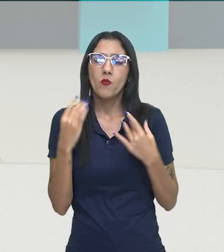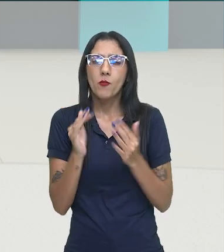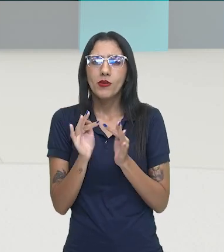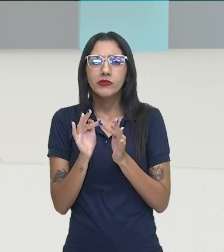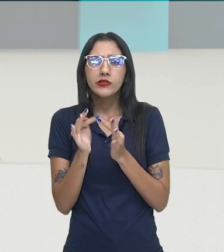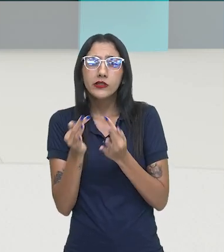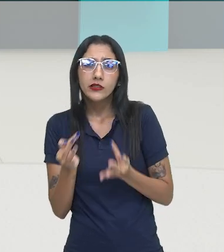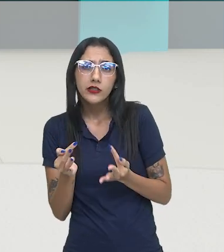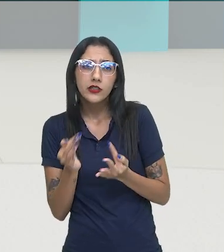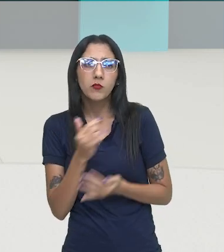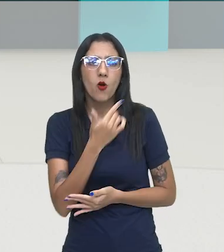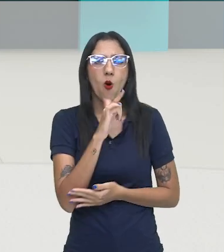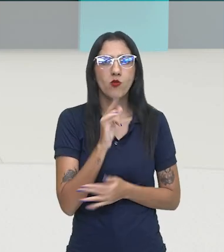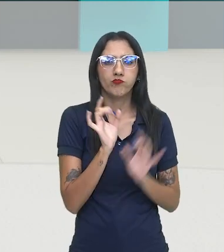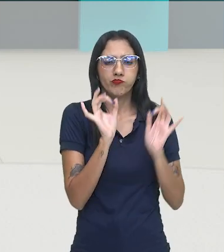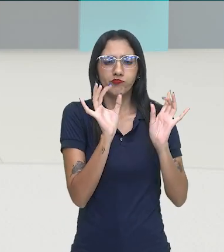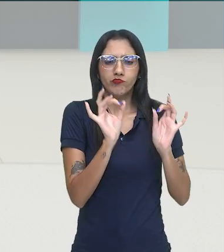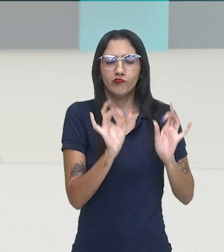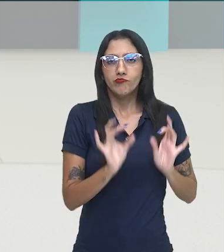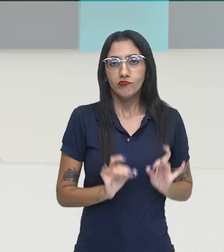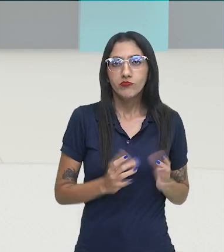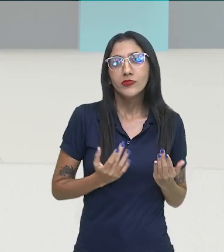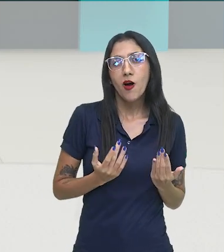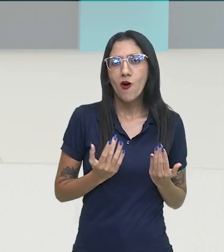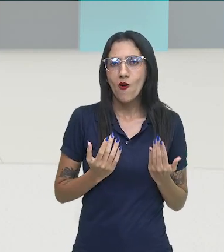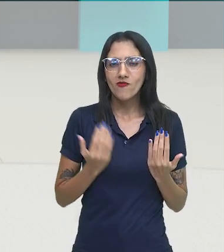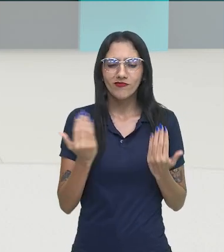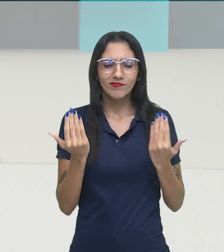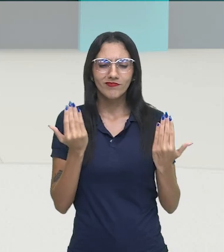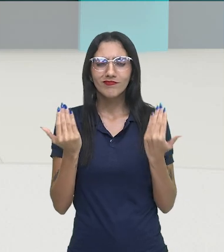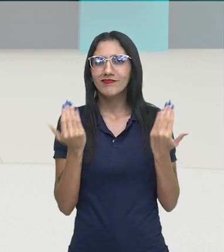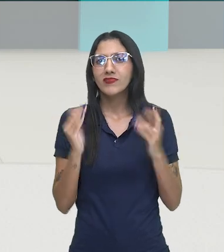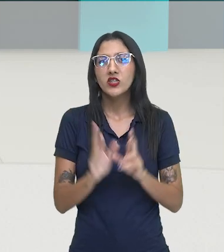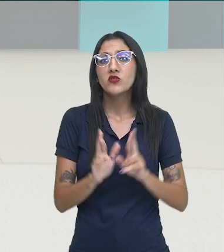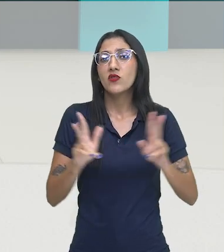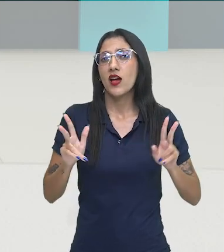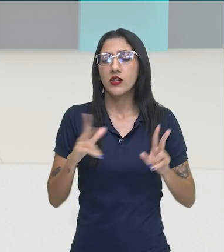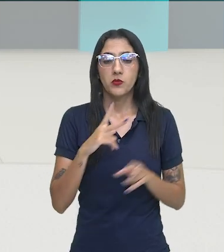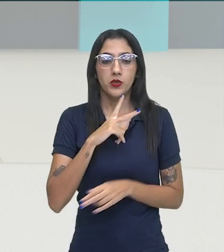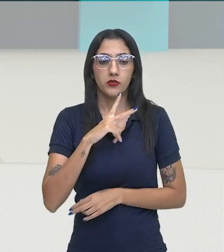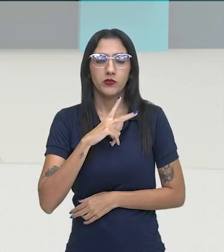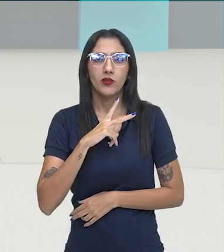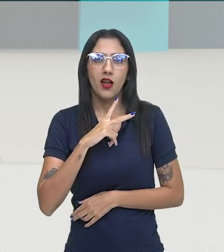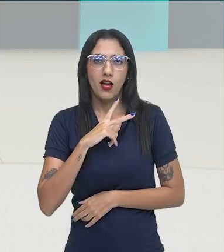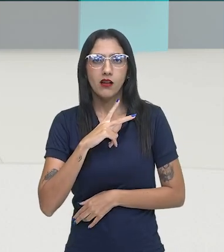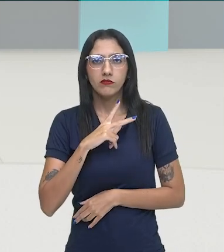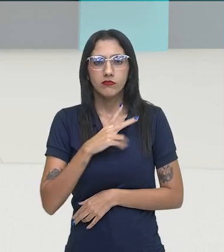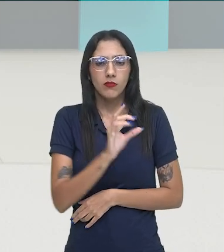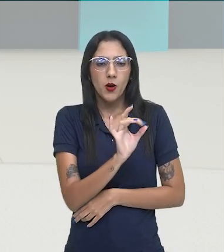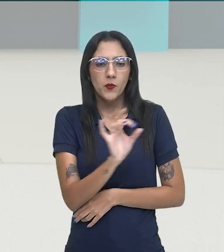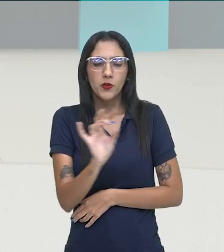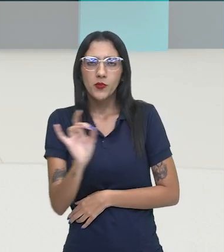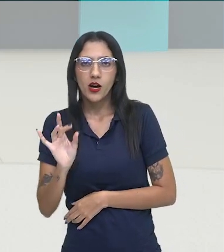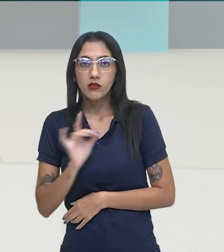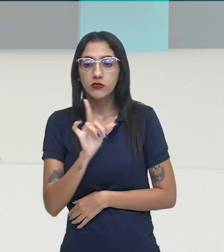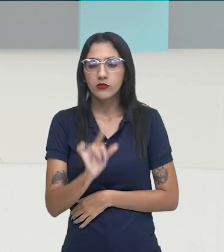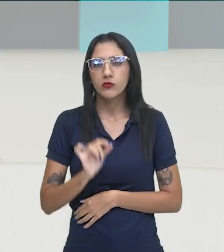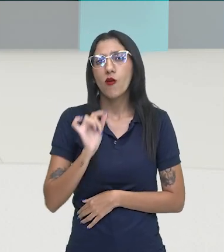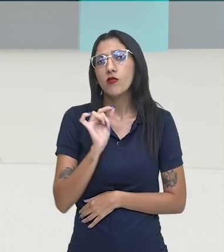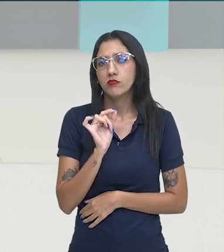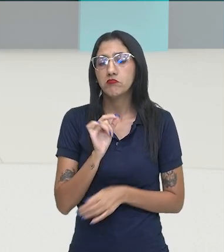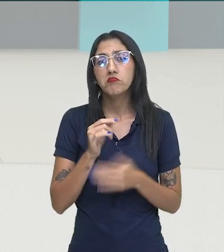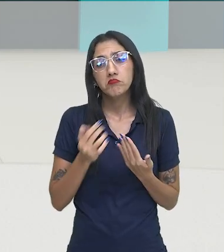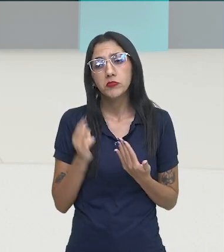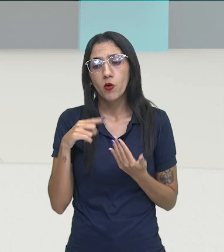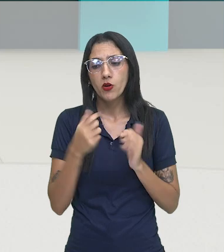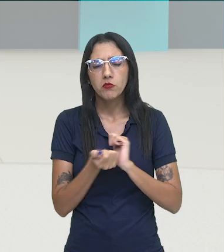né? Outros mais sofisticados. Então, isso é o estilo individual. É o uso particular que um escritor